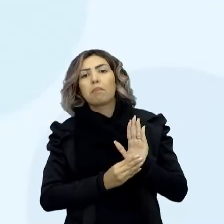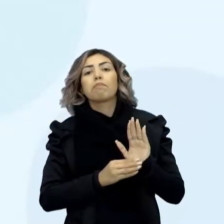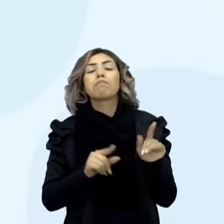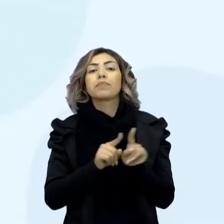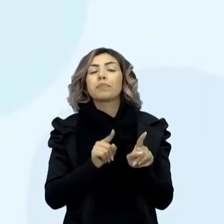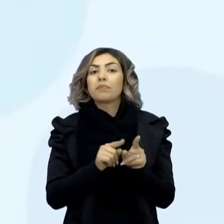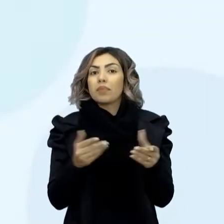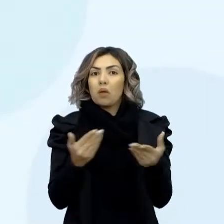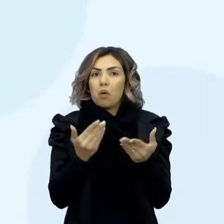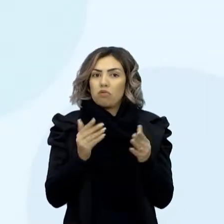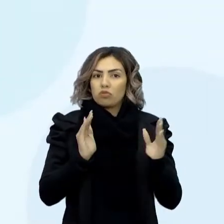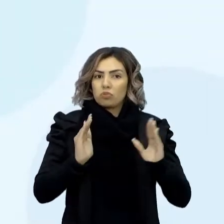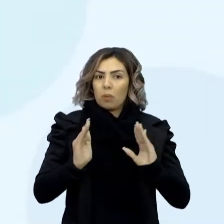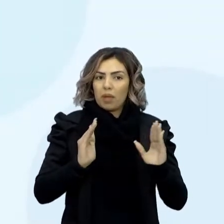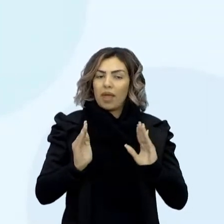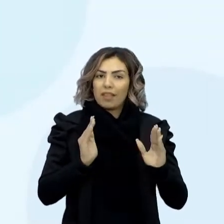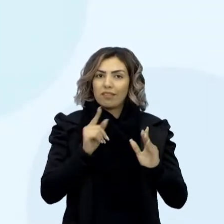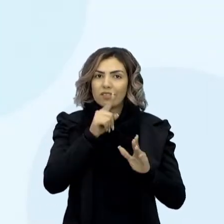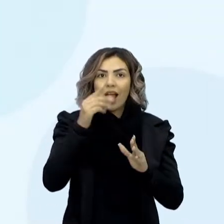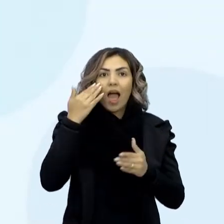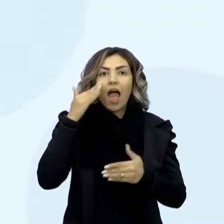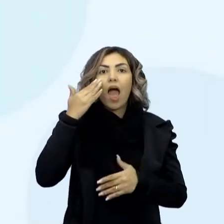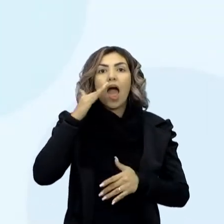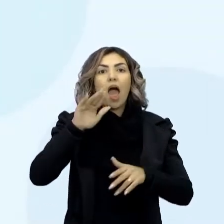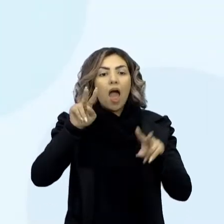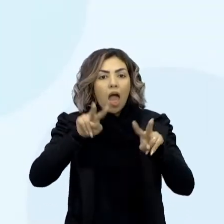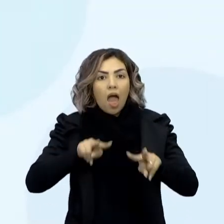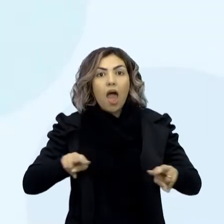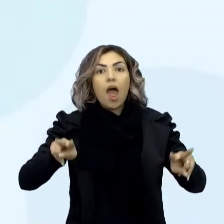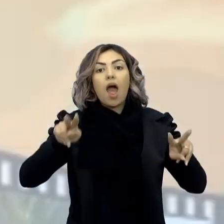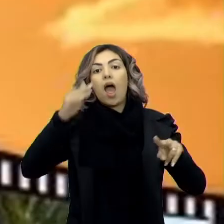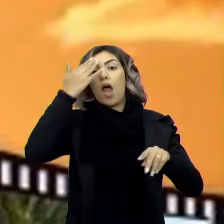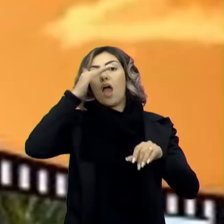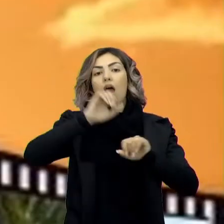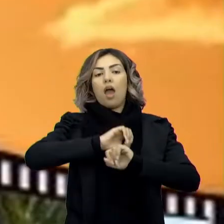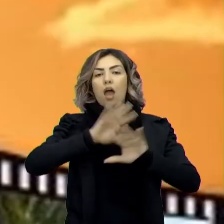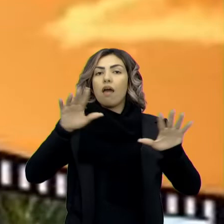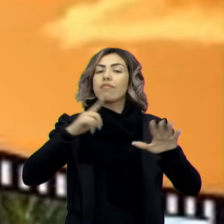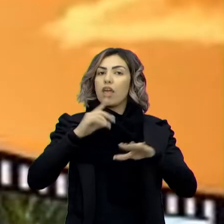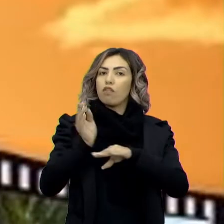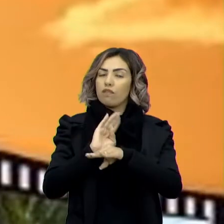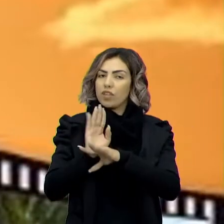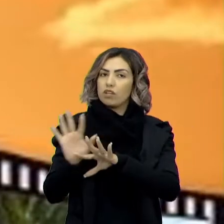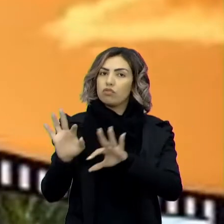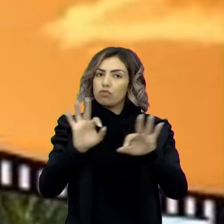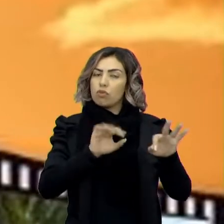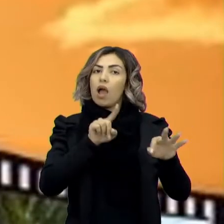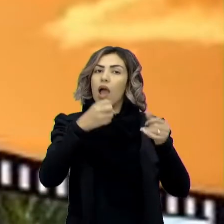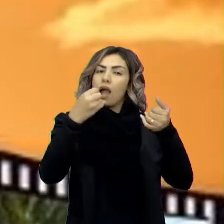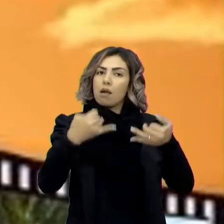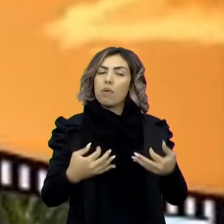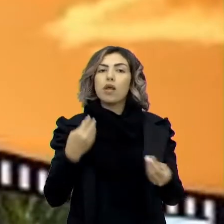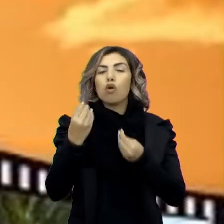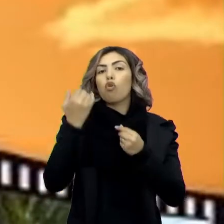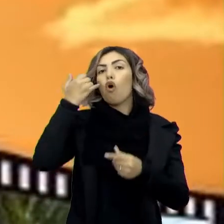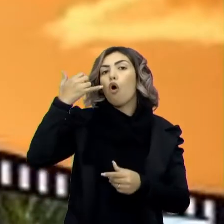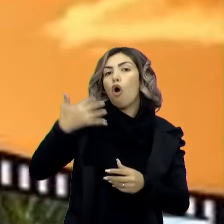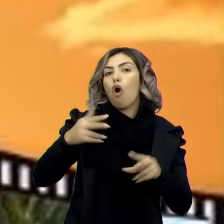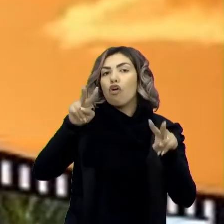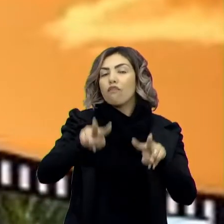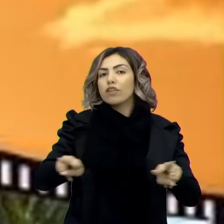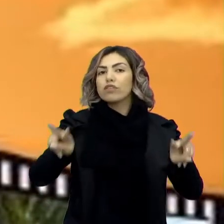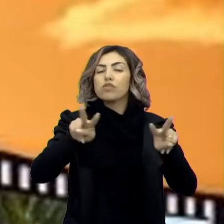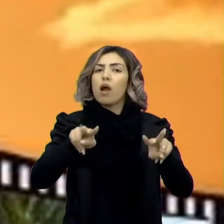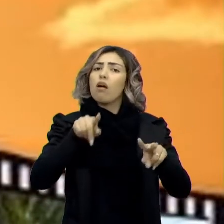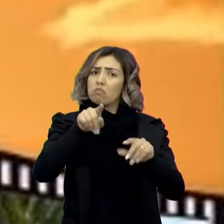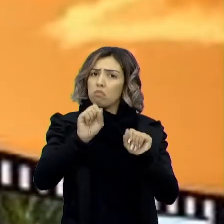esse momento de pesquisa, nós temos um vídeo que vai falar aí da historiografia audiovisual. Então, mais um momento de apreciação